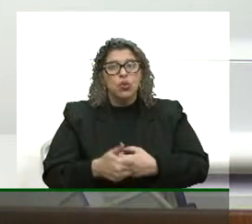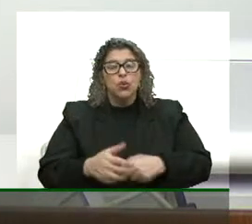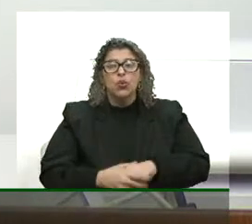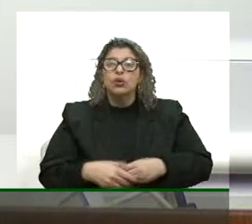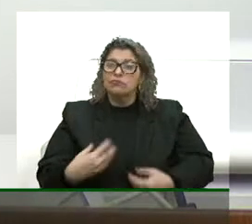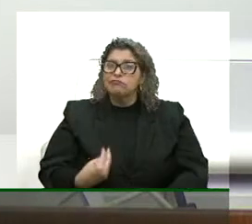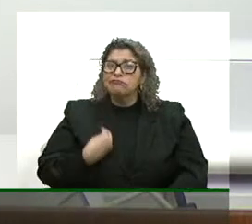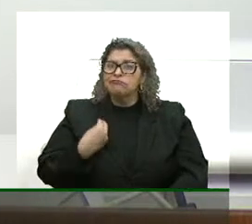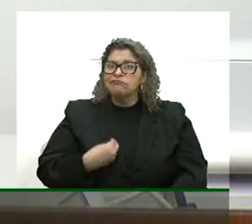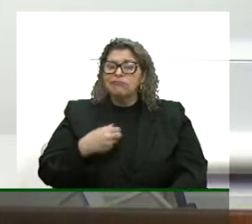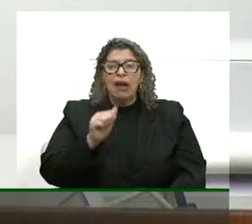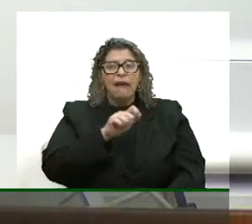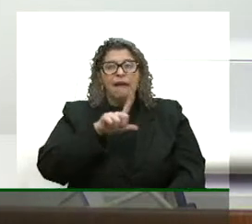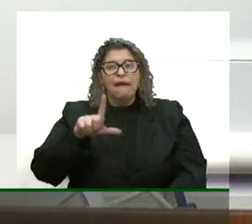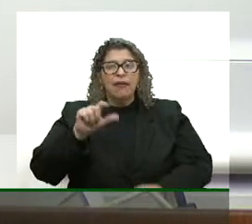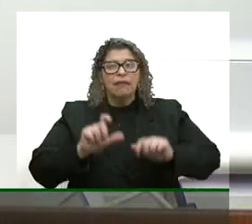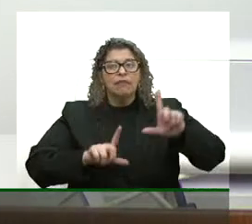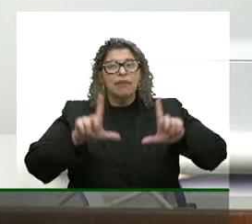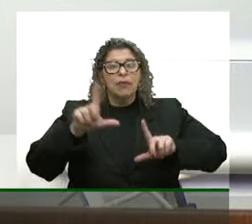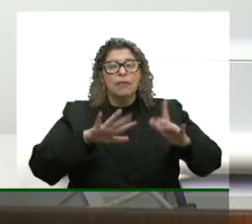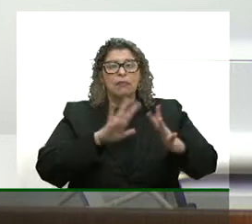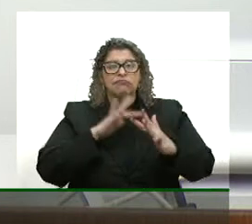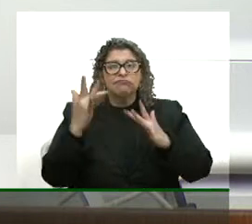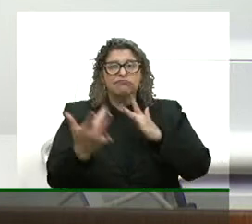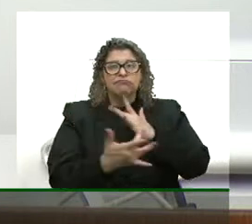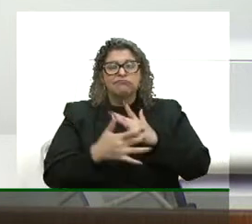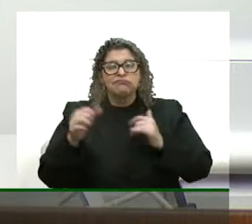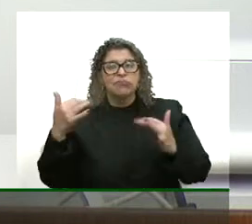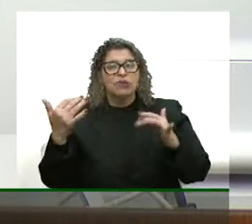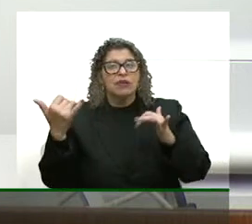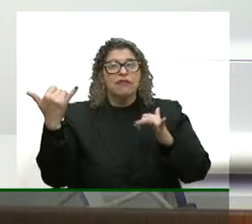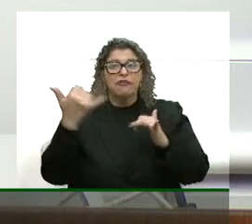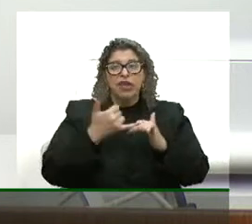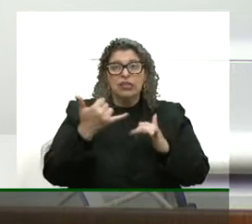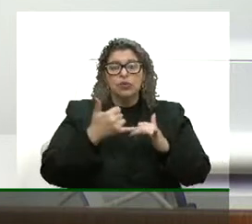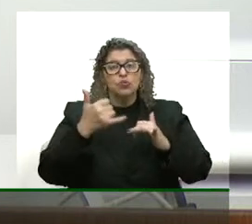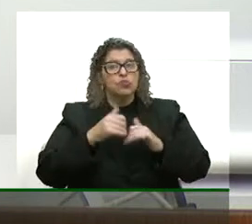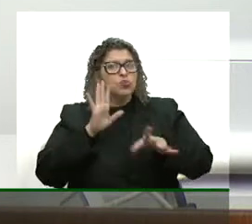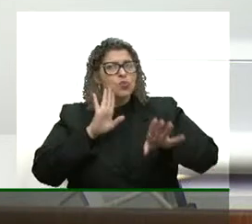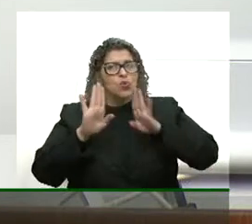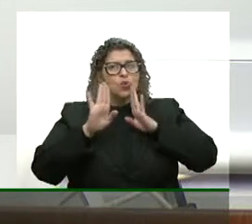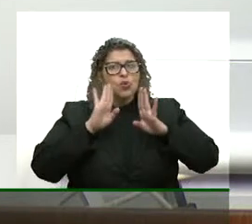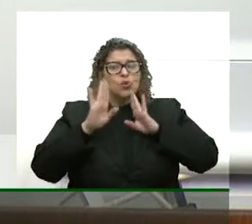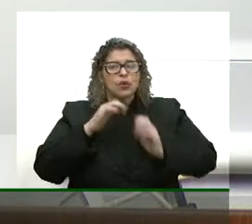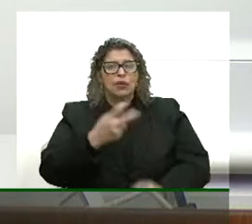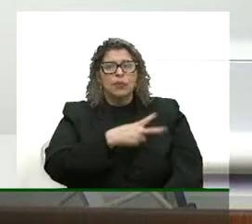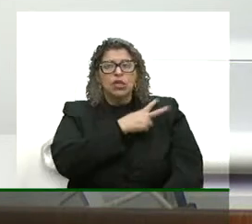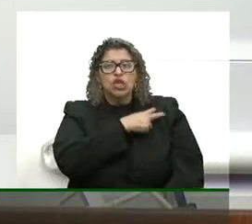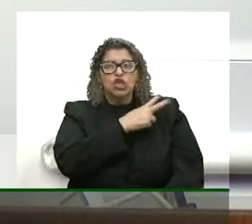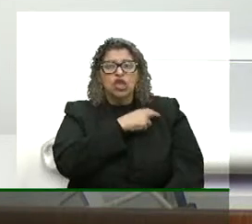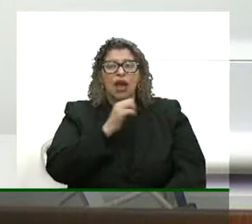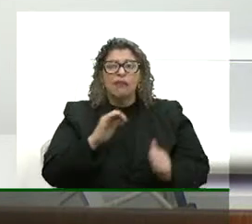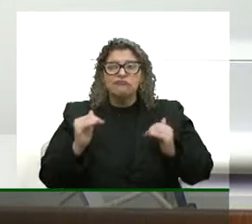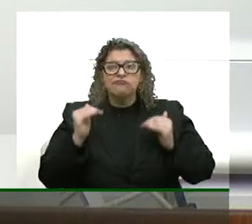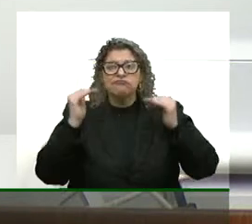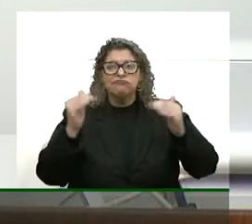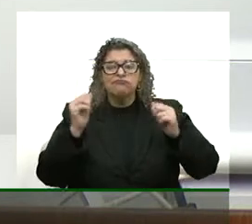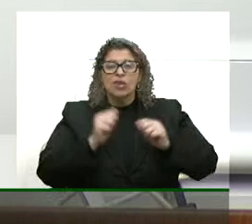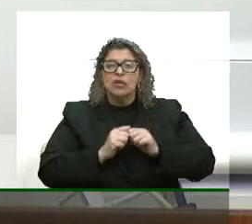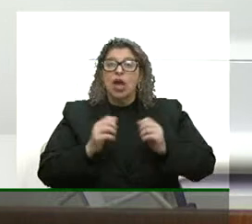todos que nos acompanharam pela TV Assembleia, pelo YouTube, pelo Facebook, aos nossos superintendentes, à nossa equipe da TV